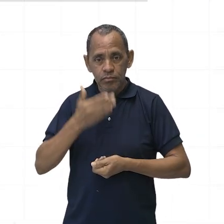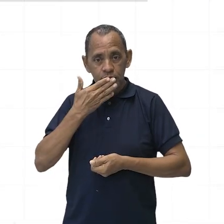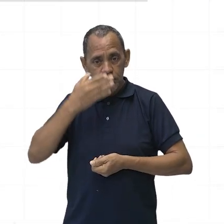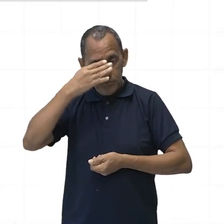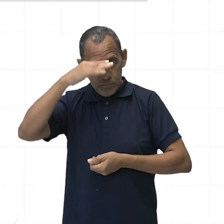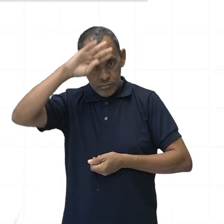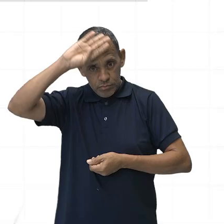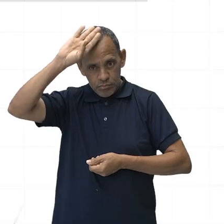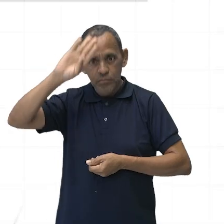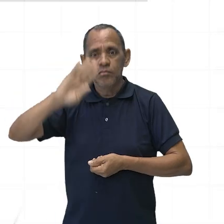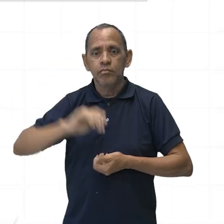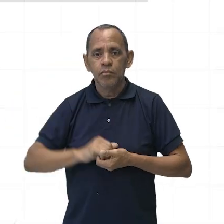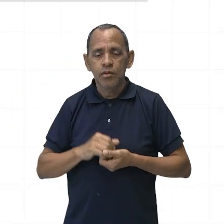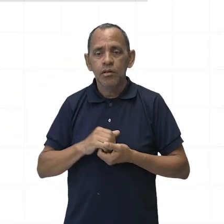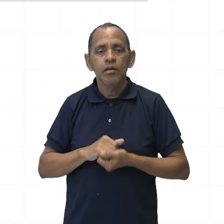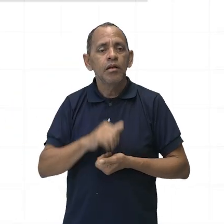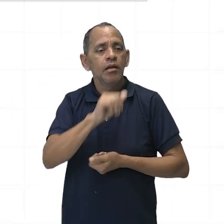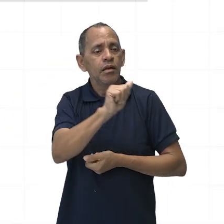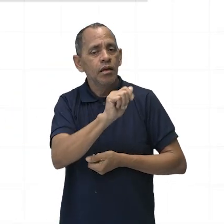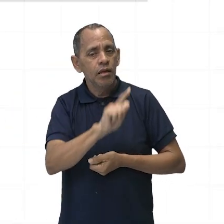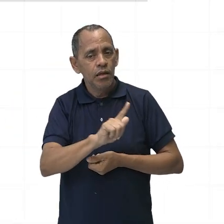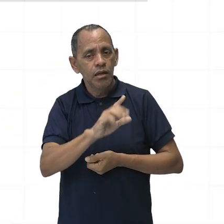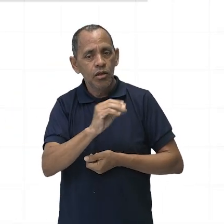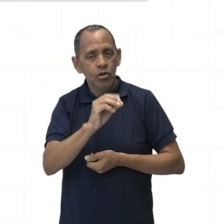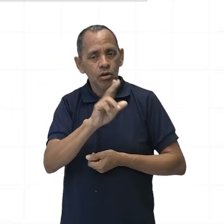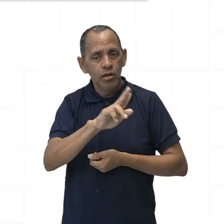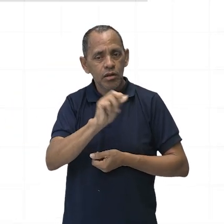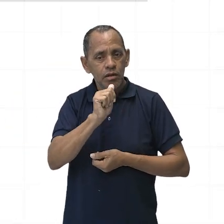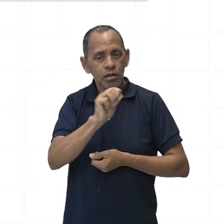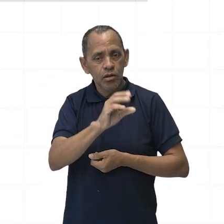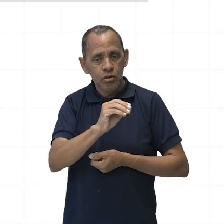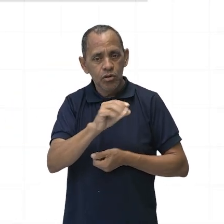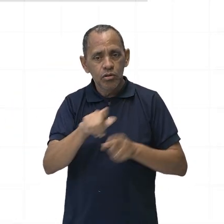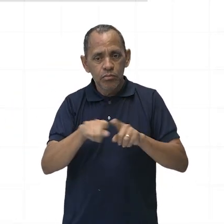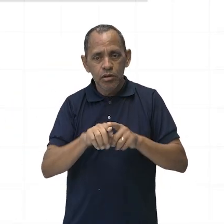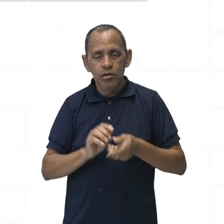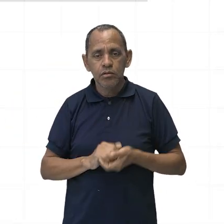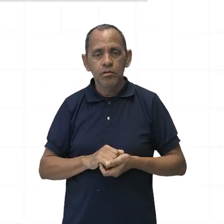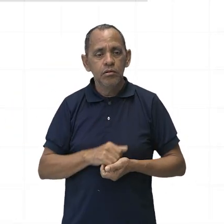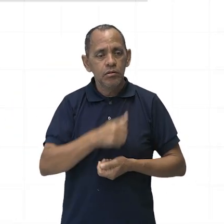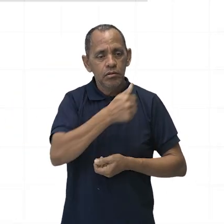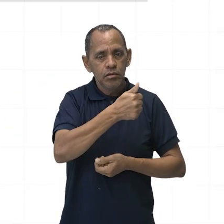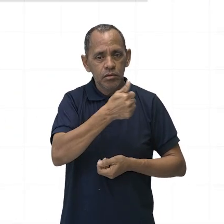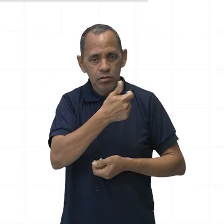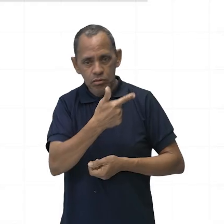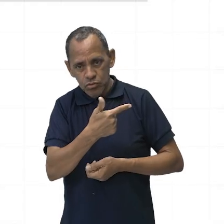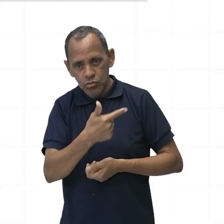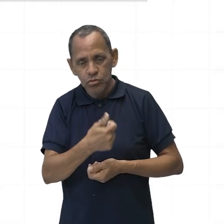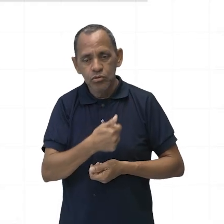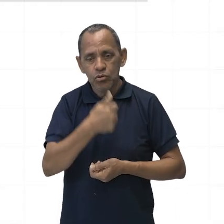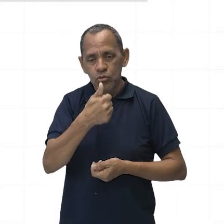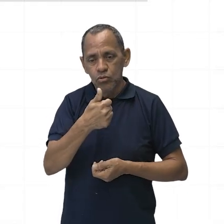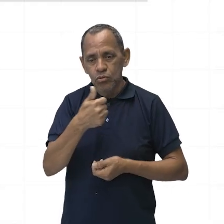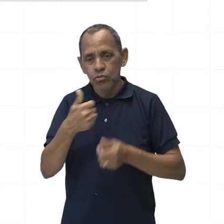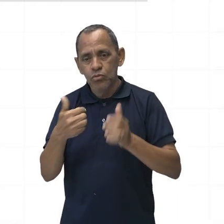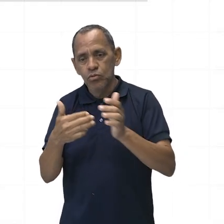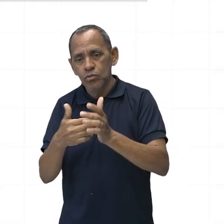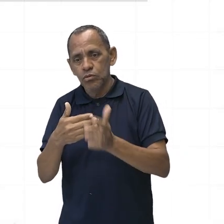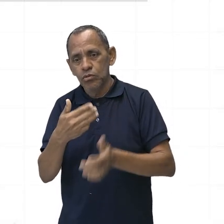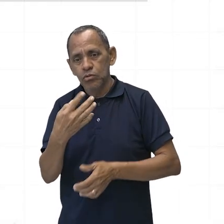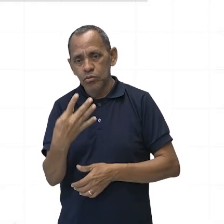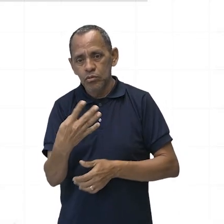islamismo, nós vamos ver no Alcorão, no 112, de 1 a 4, que é o